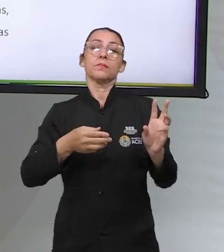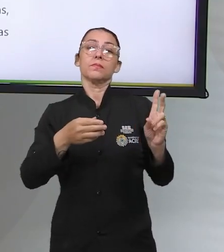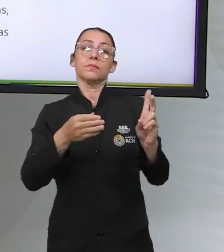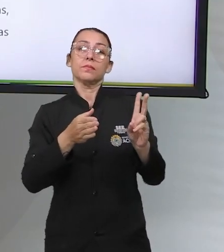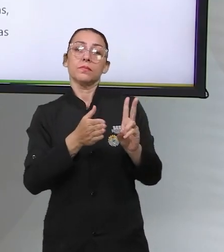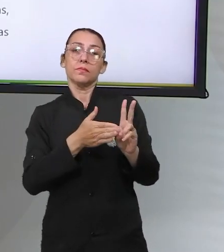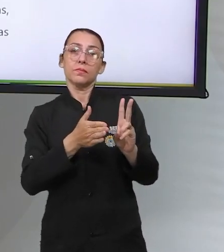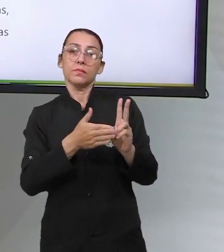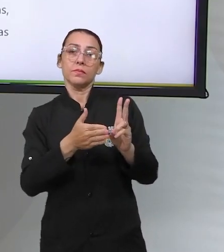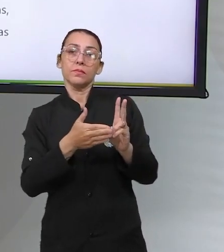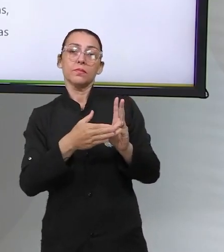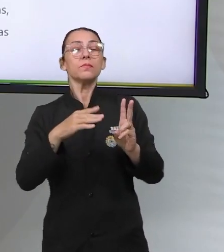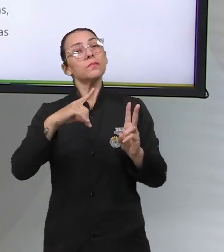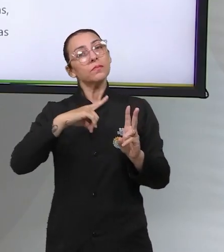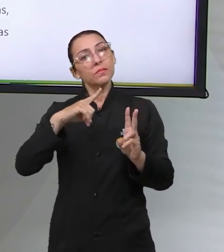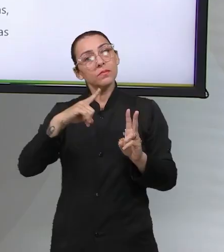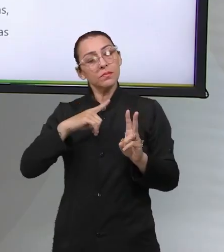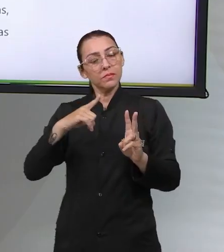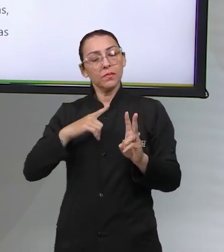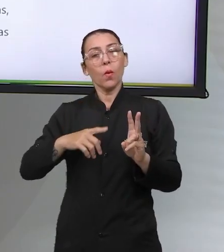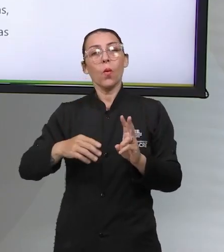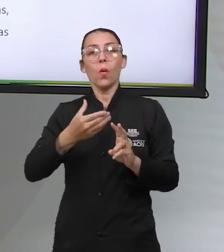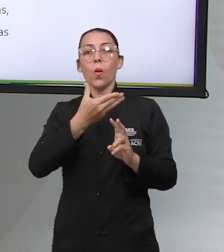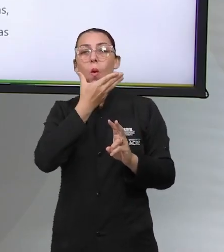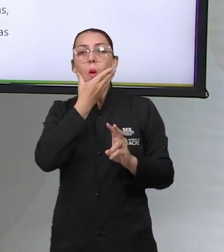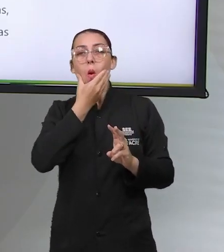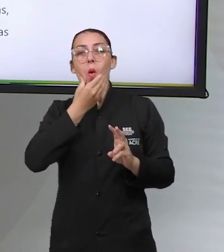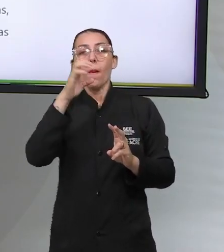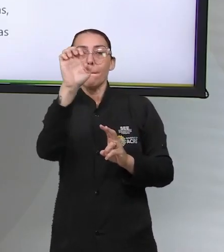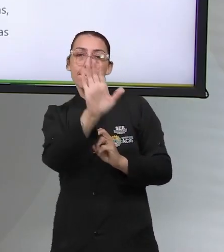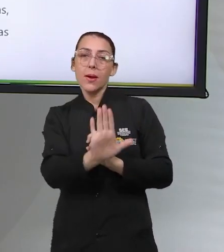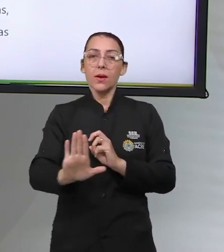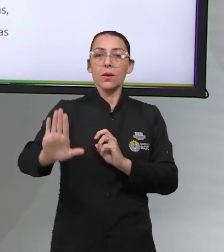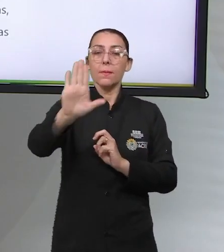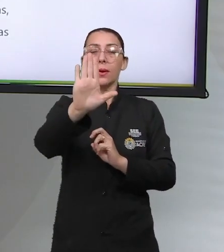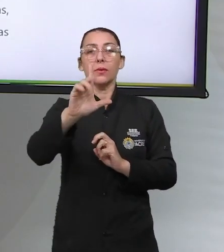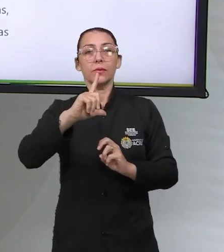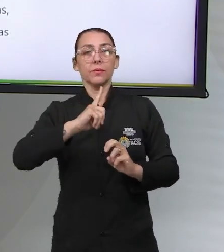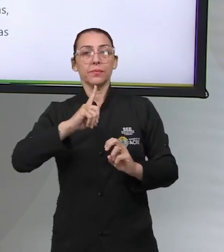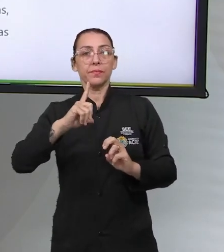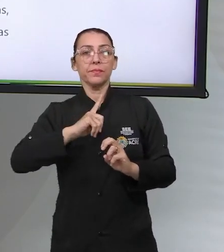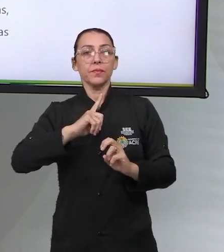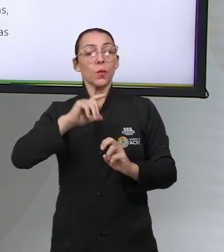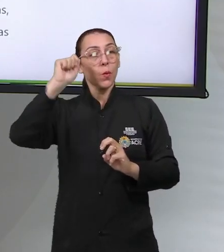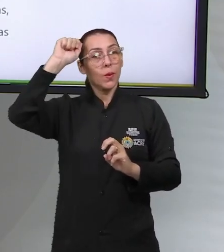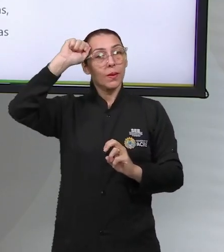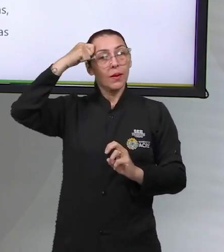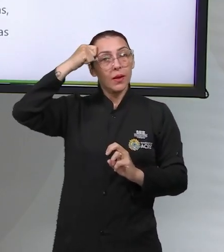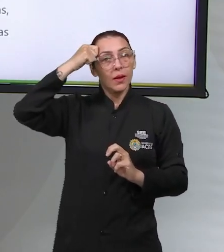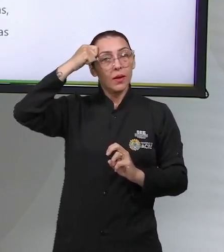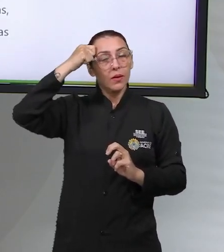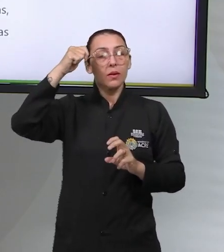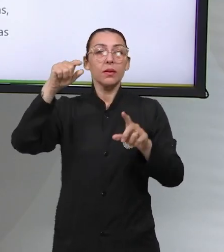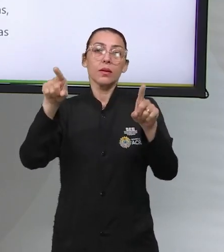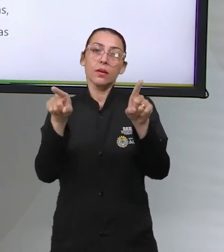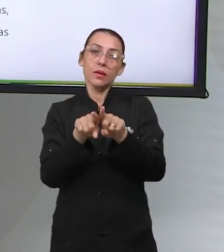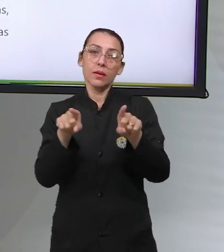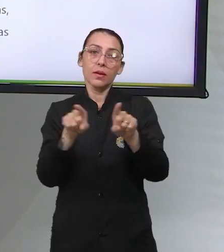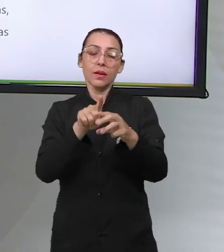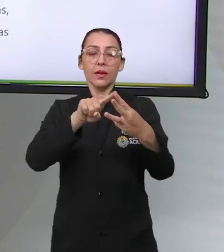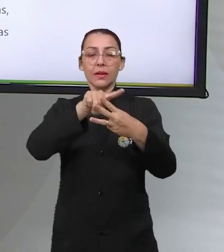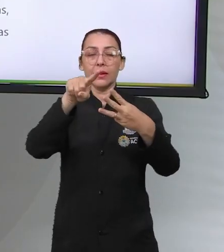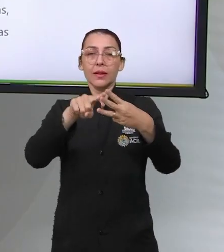indígenas, nós tivemos o homem europeu, nós tivemos o negro. Então,